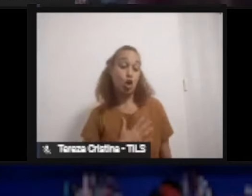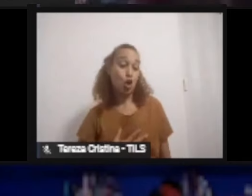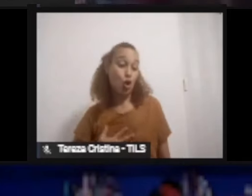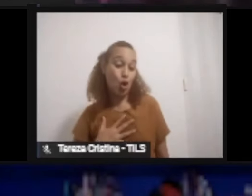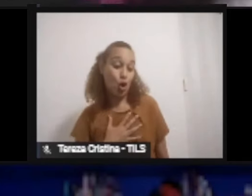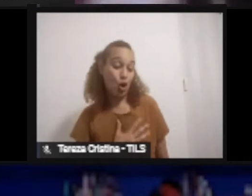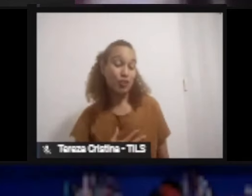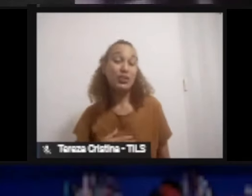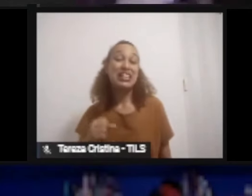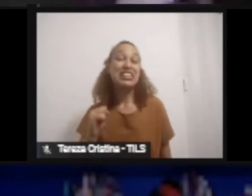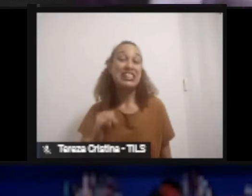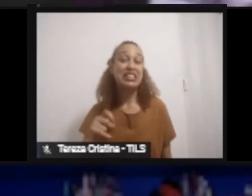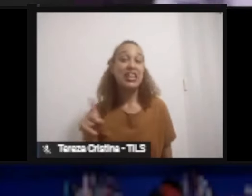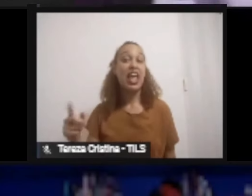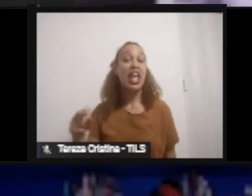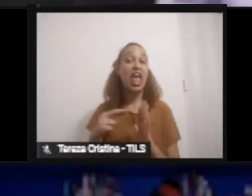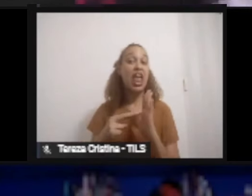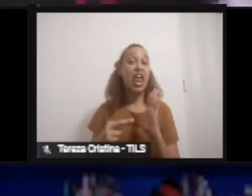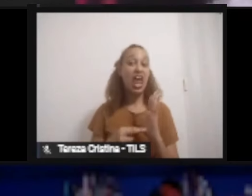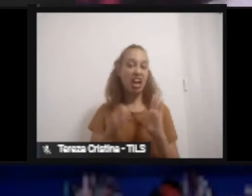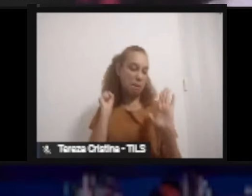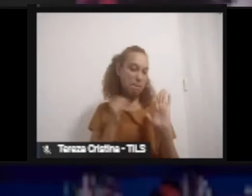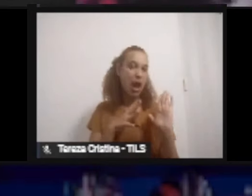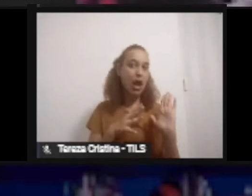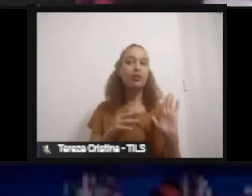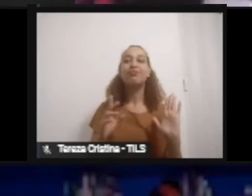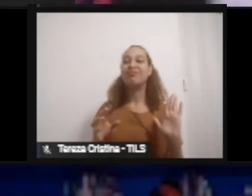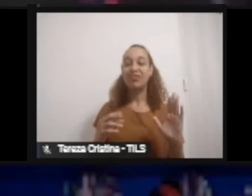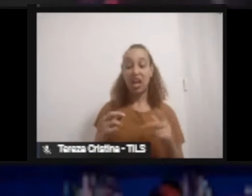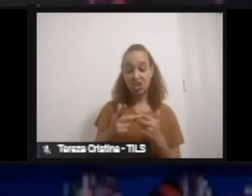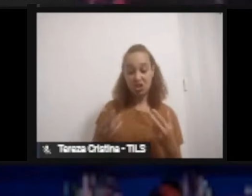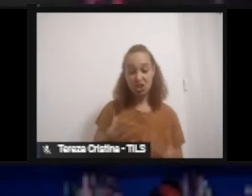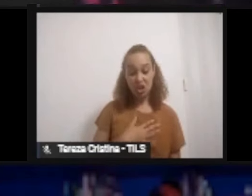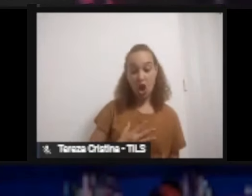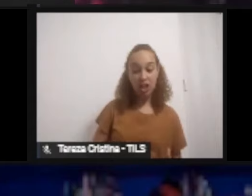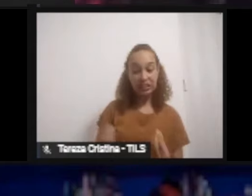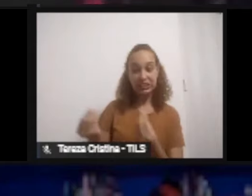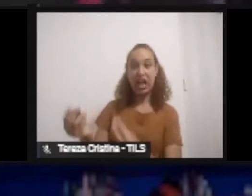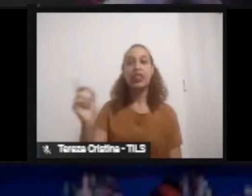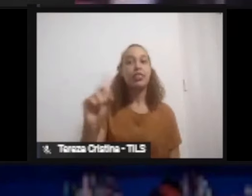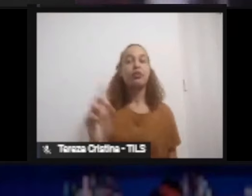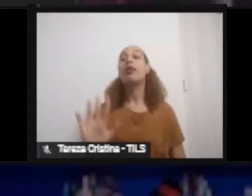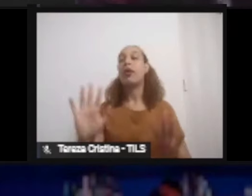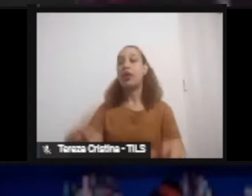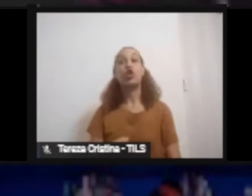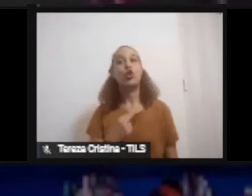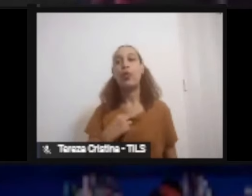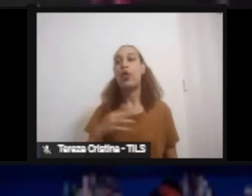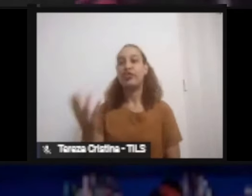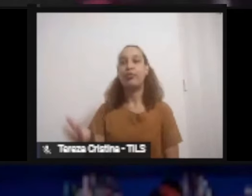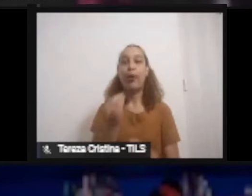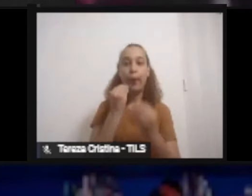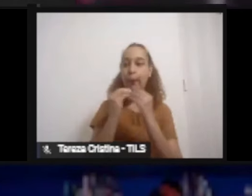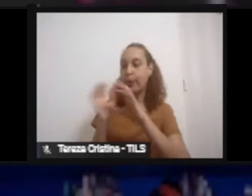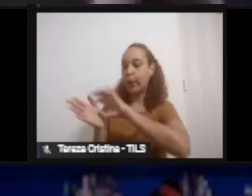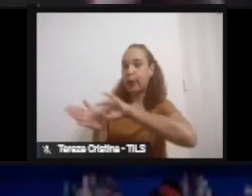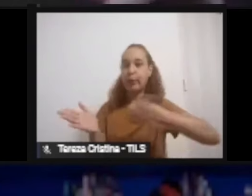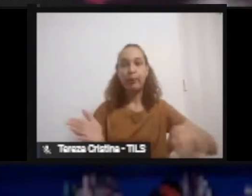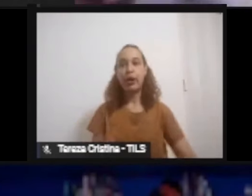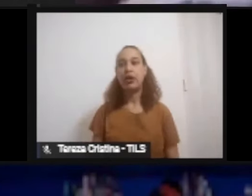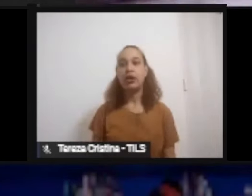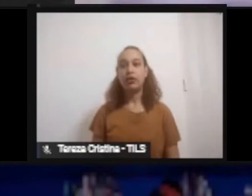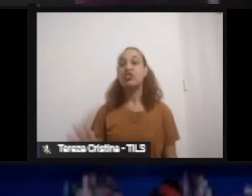regras. E essas coisas não podem envolver necessidades básicas, tá, gente? Não pode envolver tirar comida, não pode envolver tirar banho